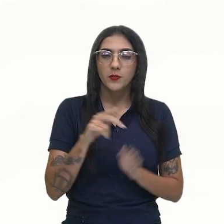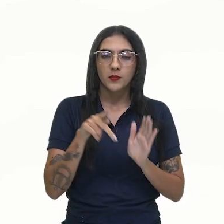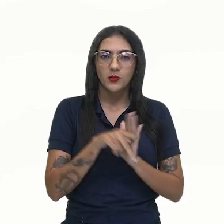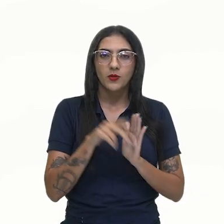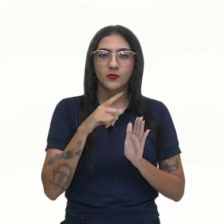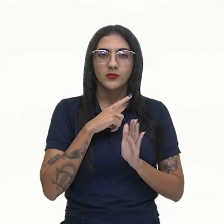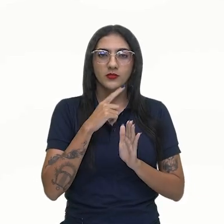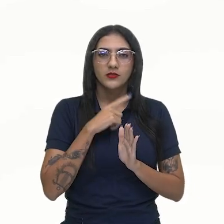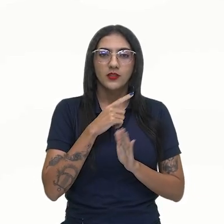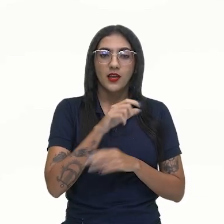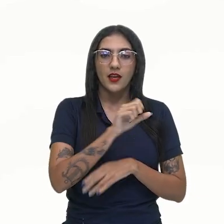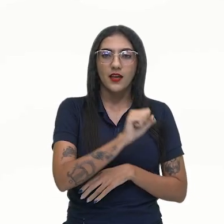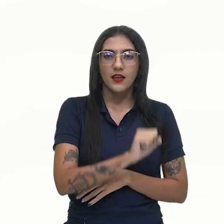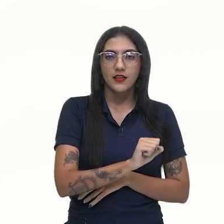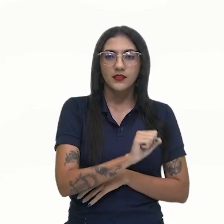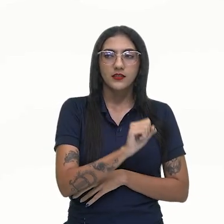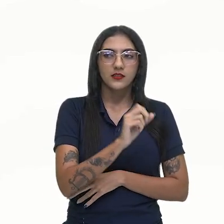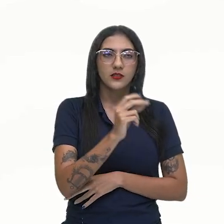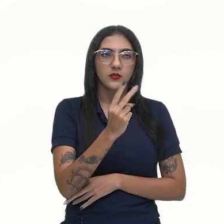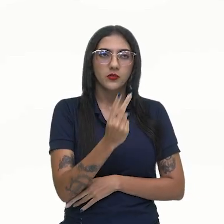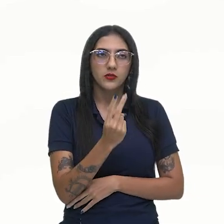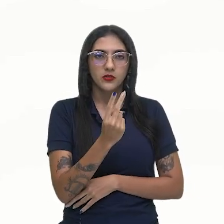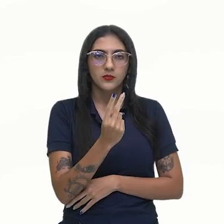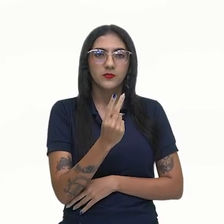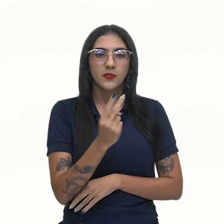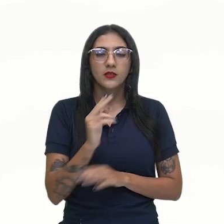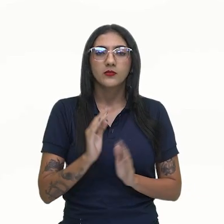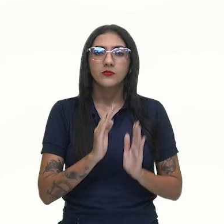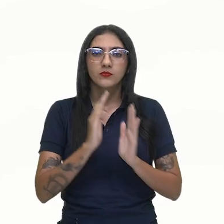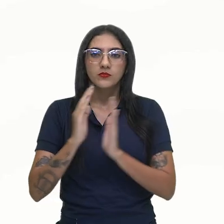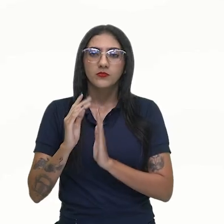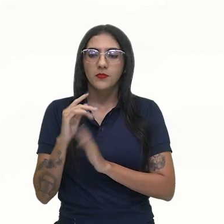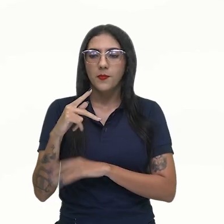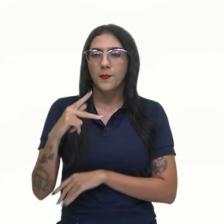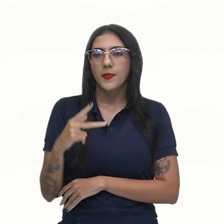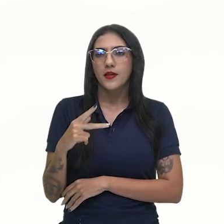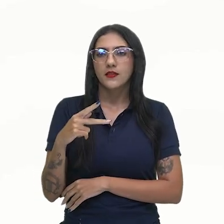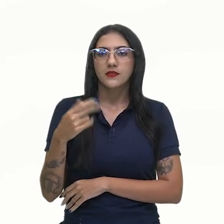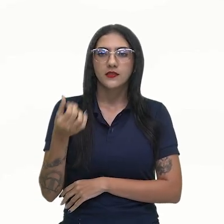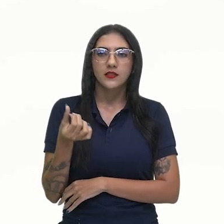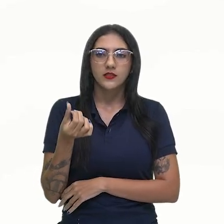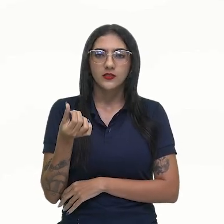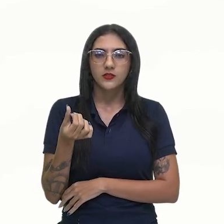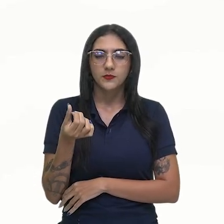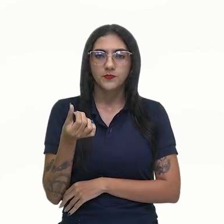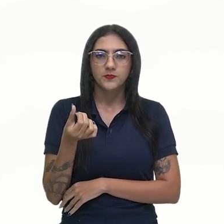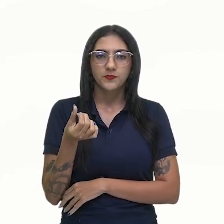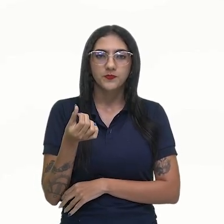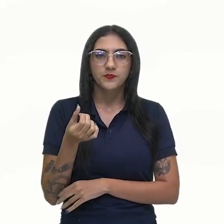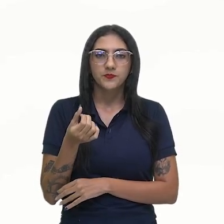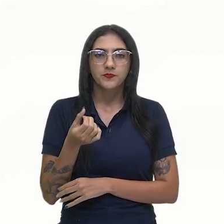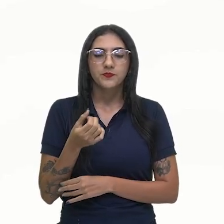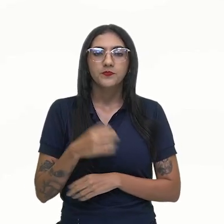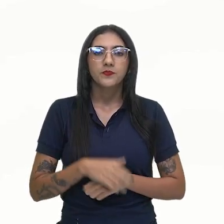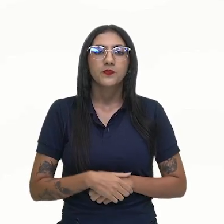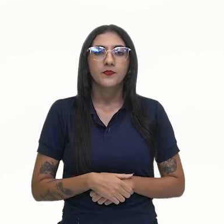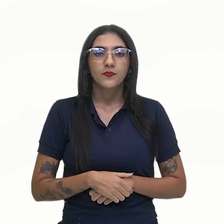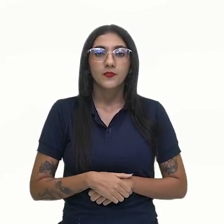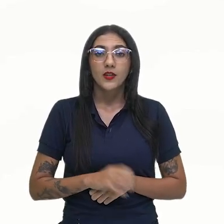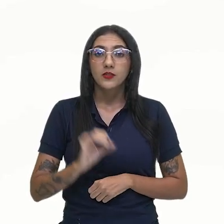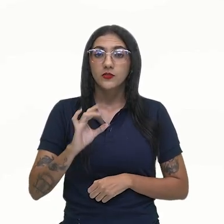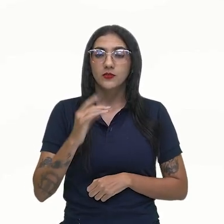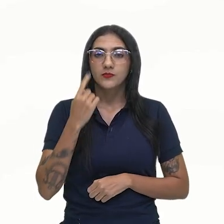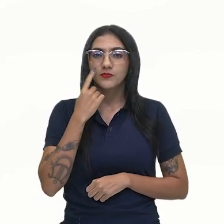então, primeiro preenche esse quarto com 2, depois preenche esse com 6. Então, é isso que está mostrando. Só que